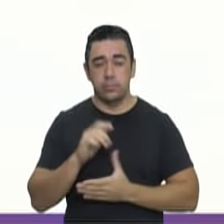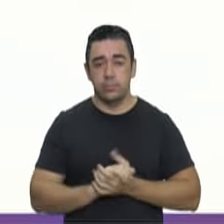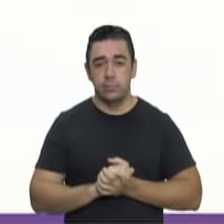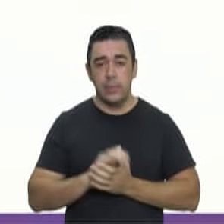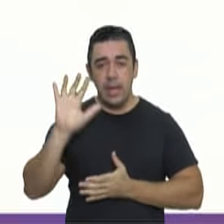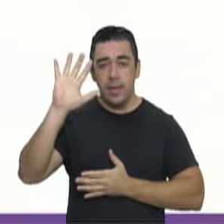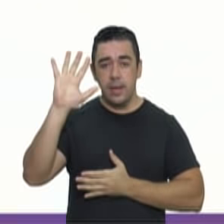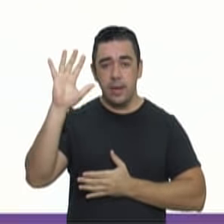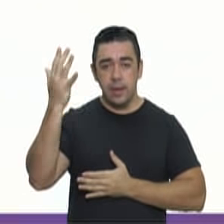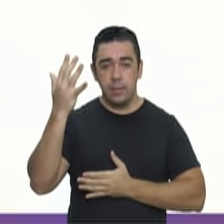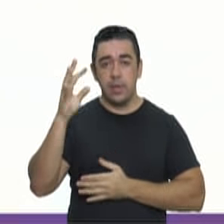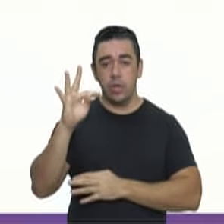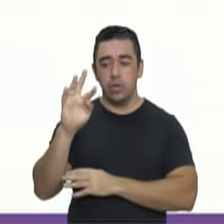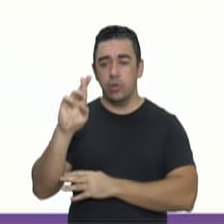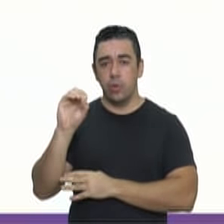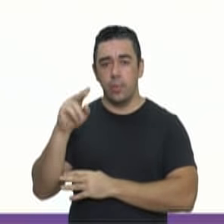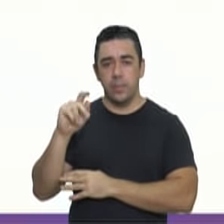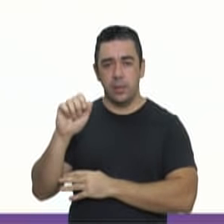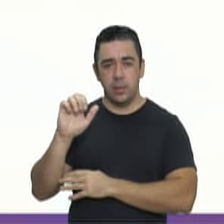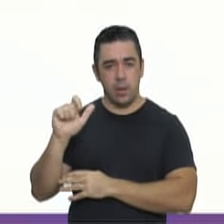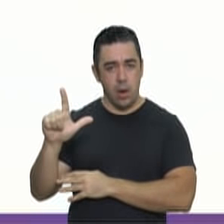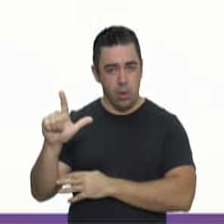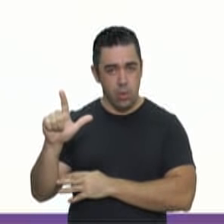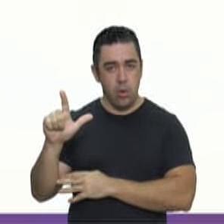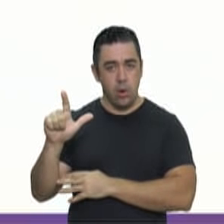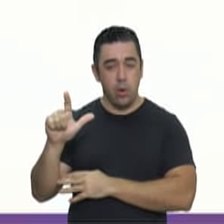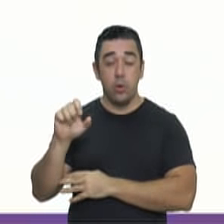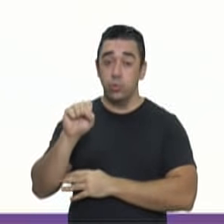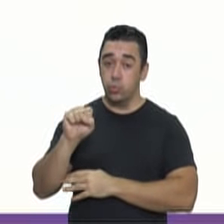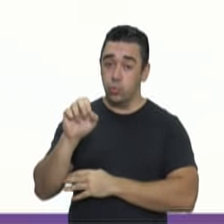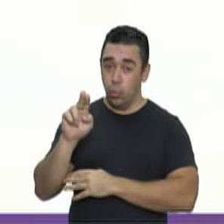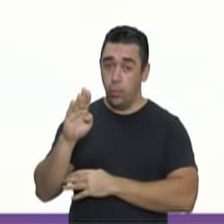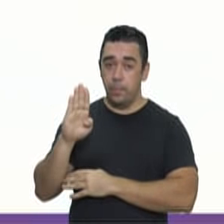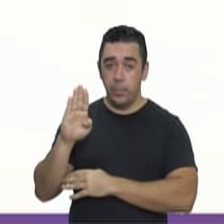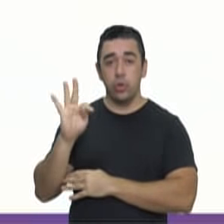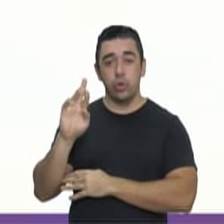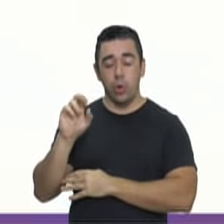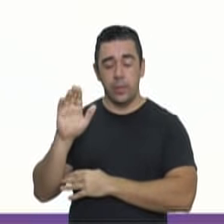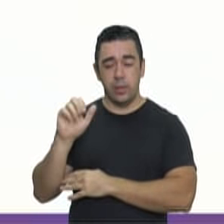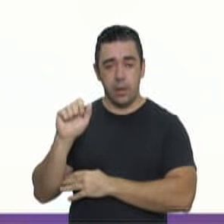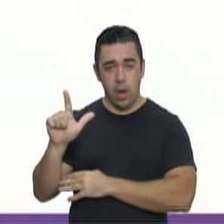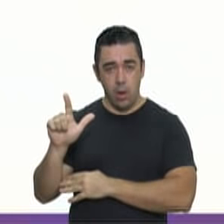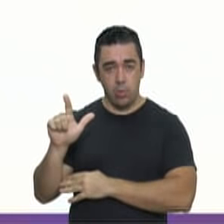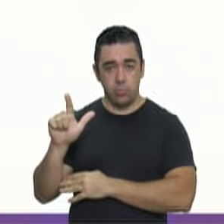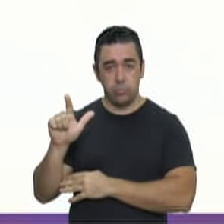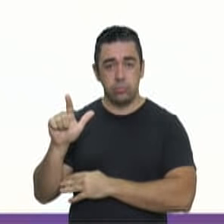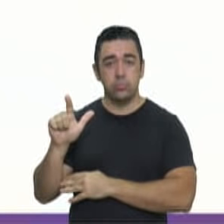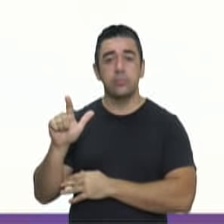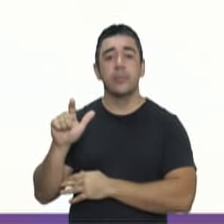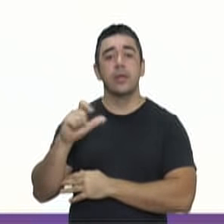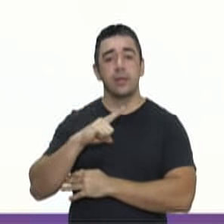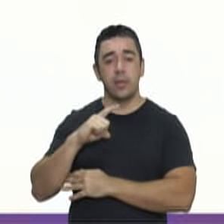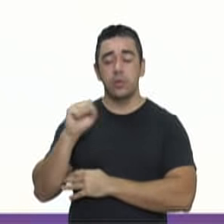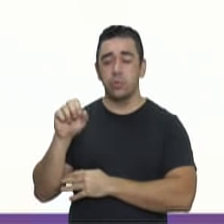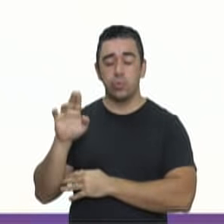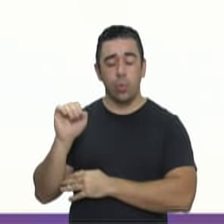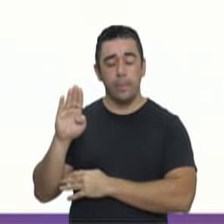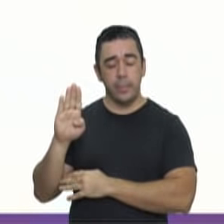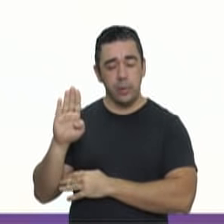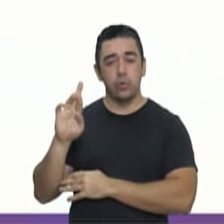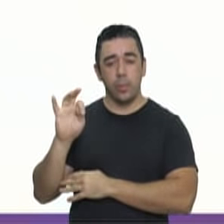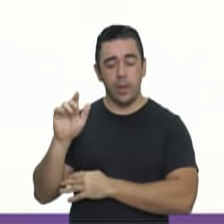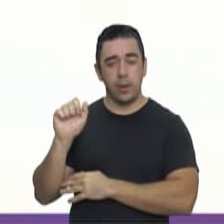clima tropical sem estação seca, subtropical sem estação seca e verão quente e o subtropical sem